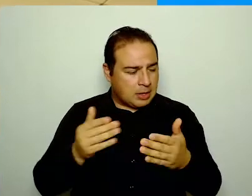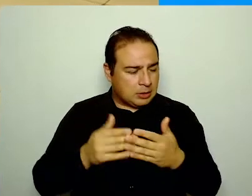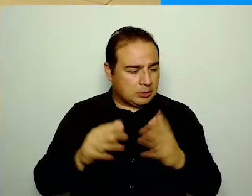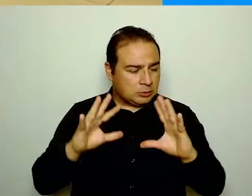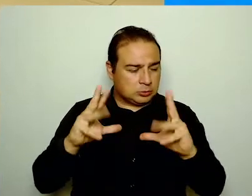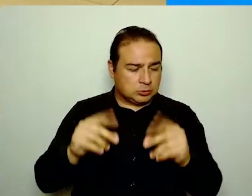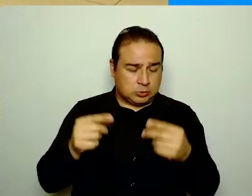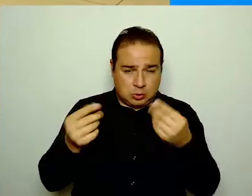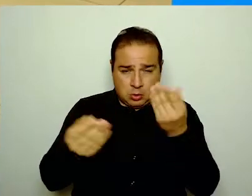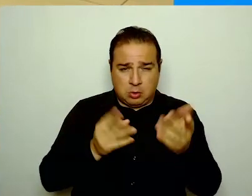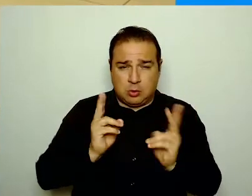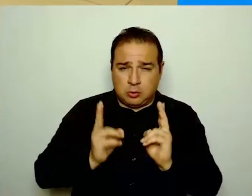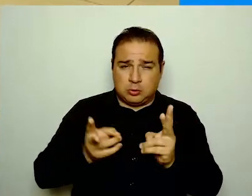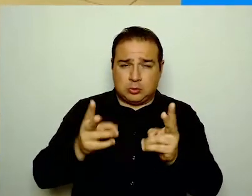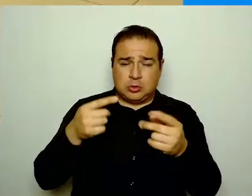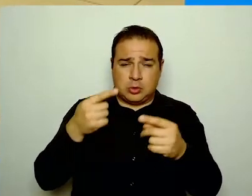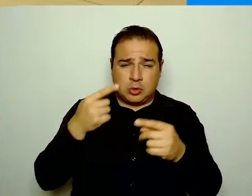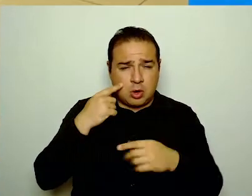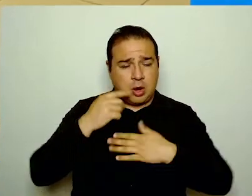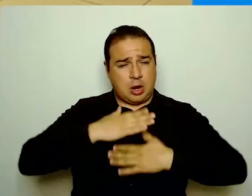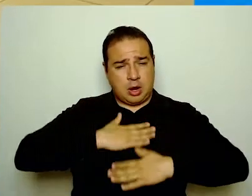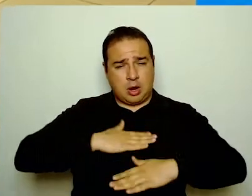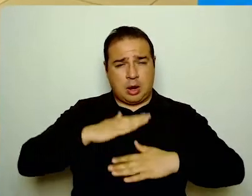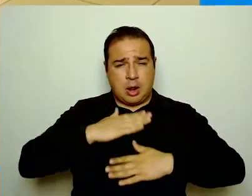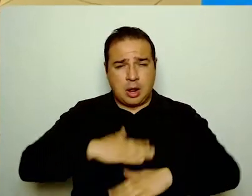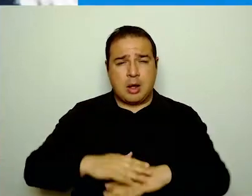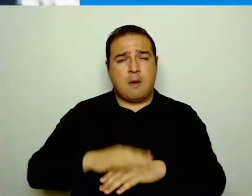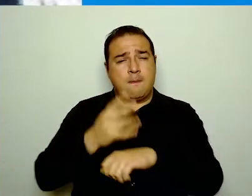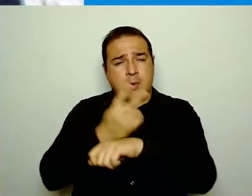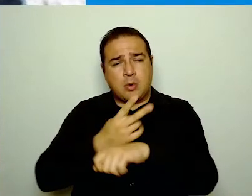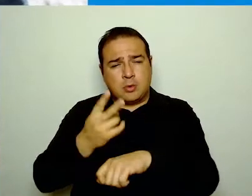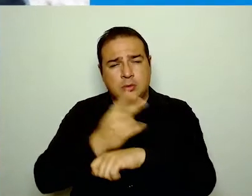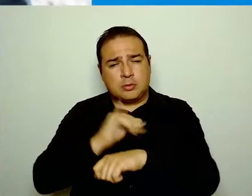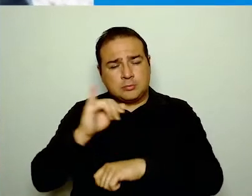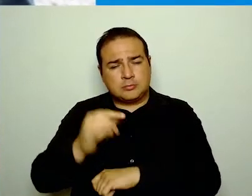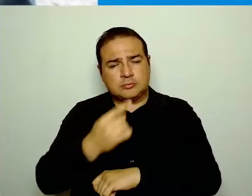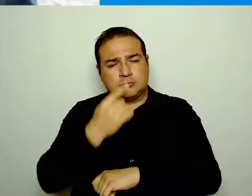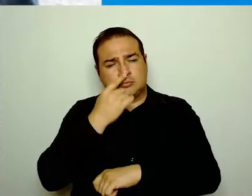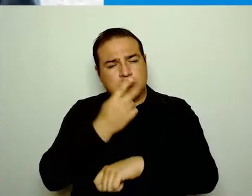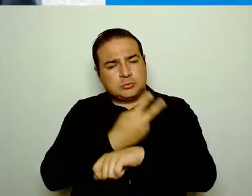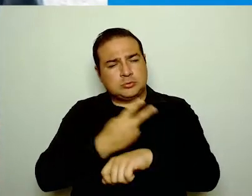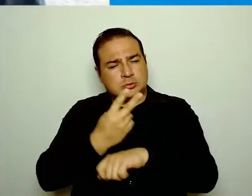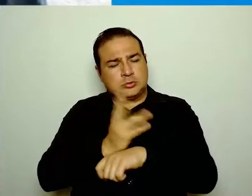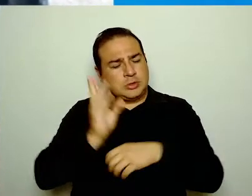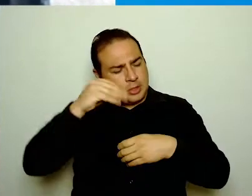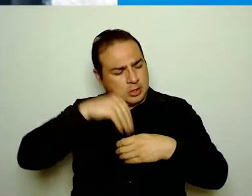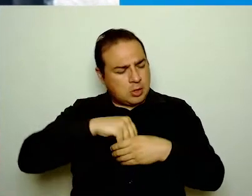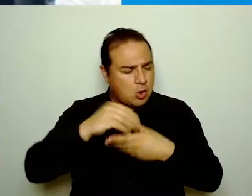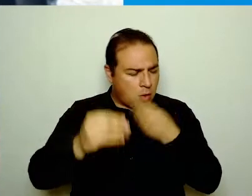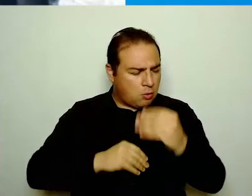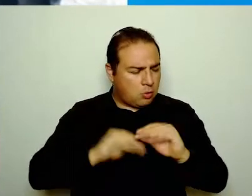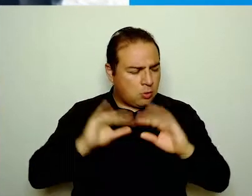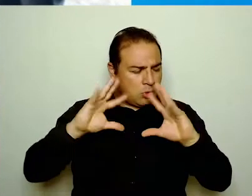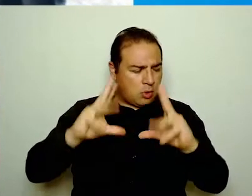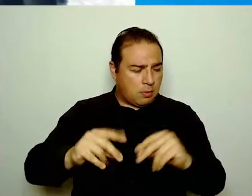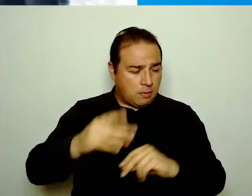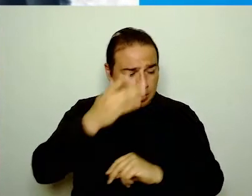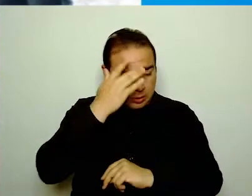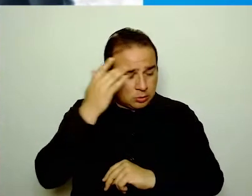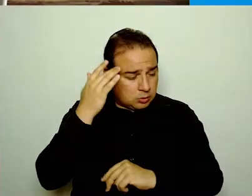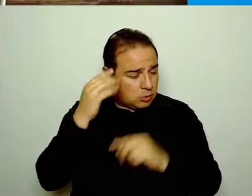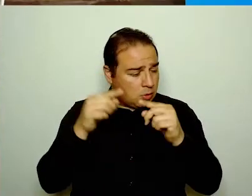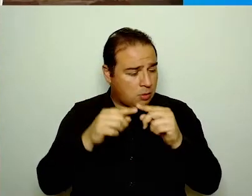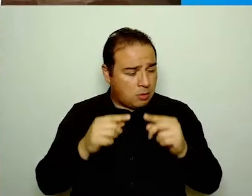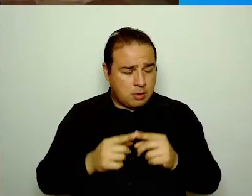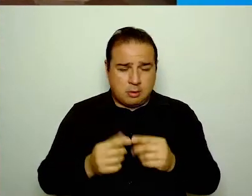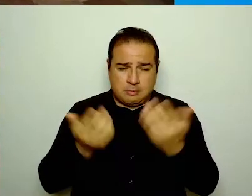Sem perder minha destreza, eu vou mantendo a calma, buscando a inspiração no fundo da minha alma. E para